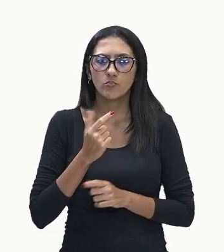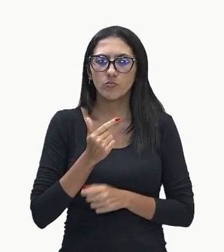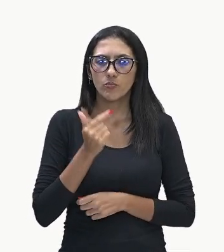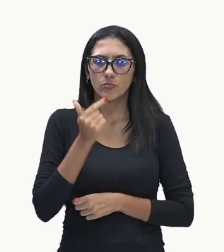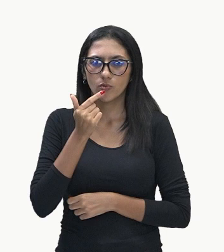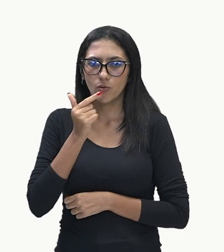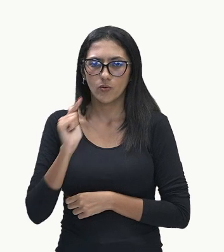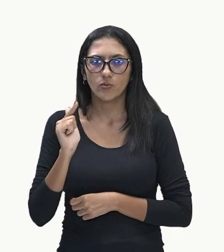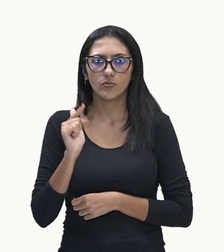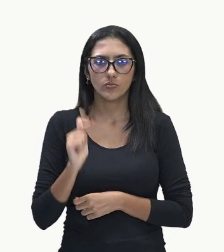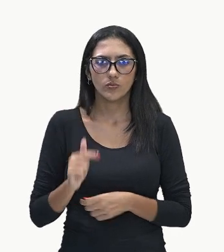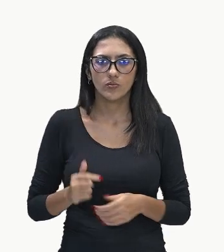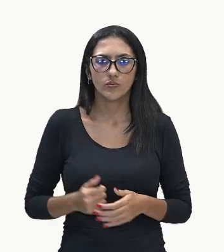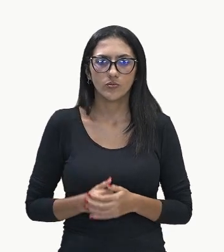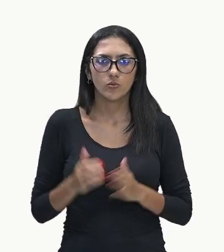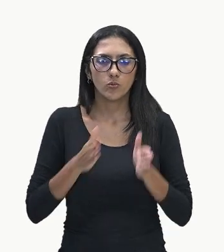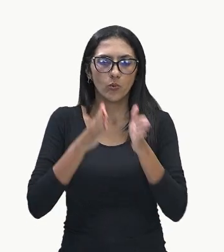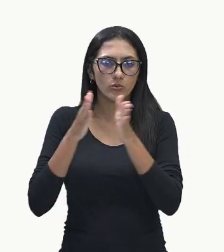4x.